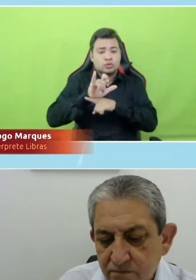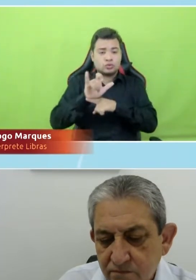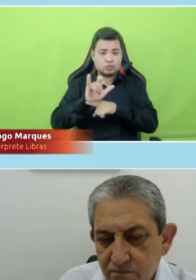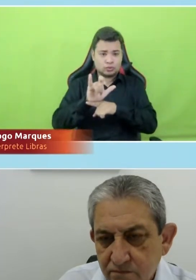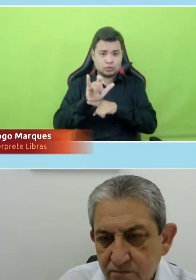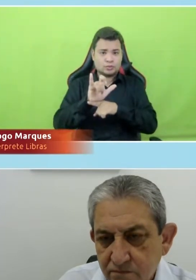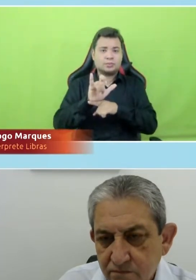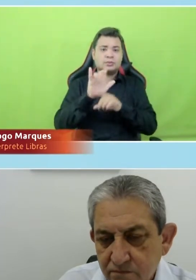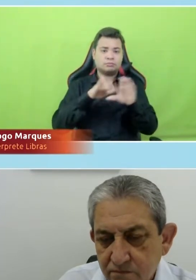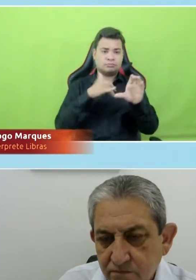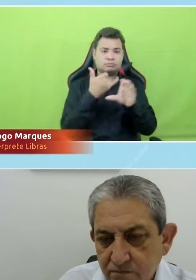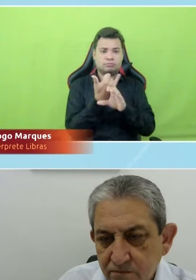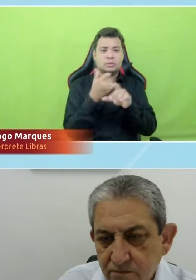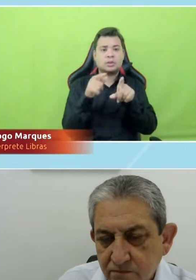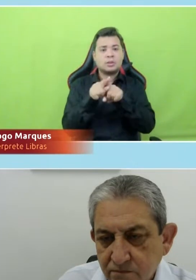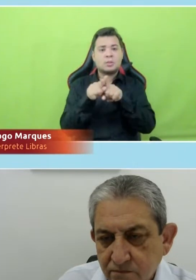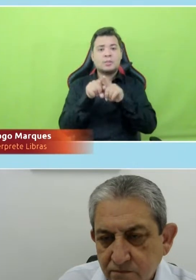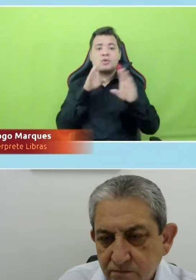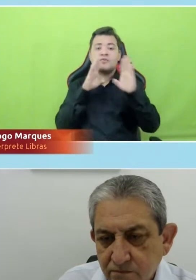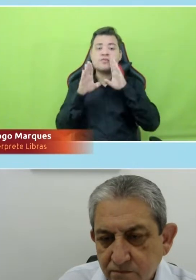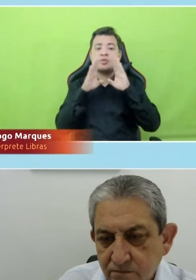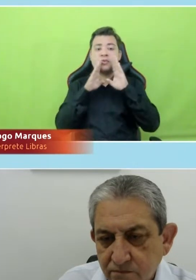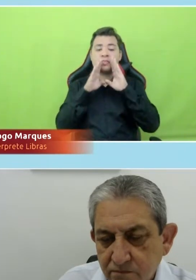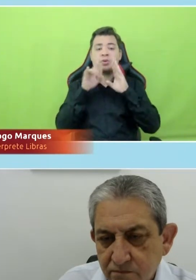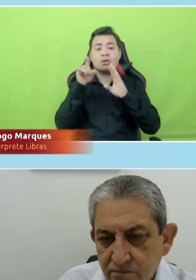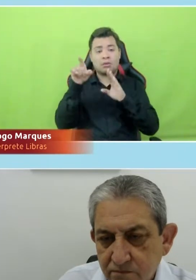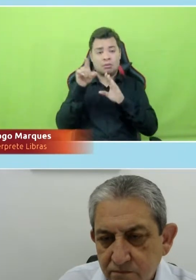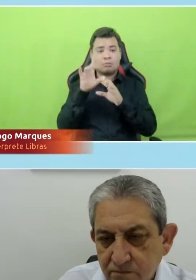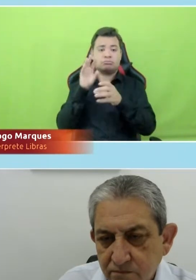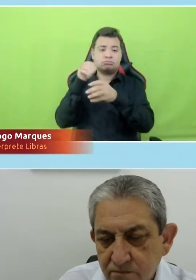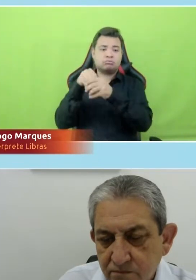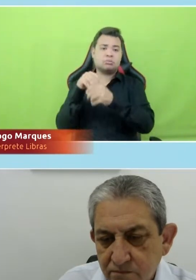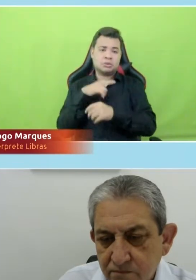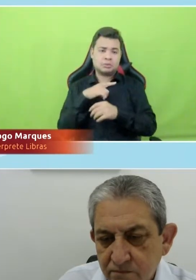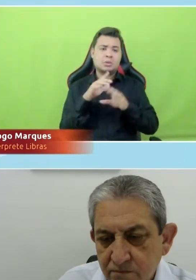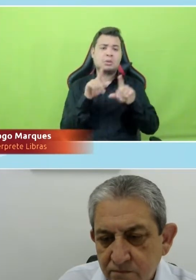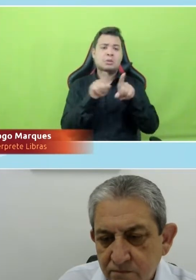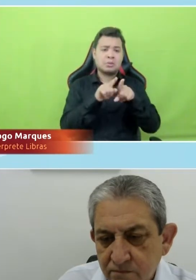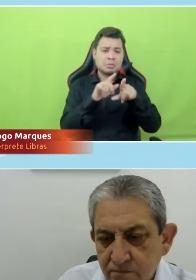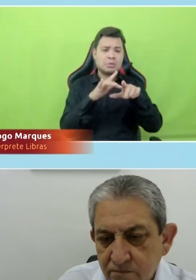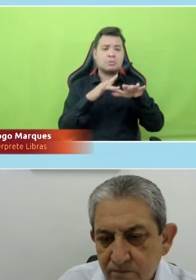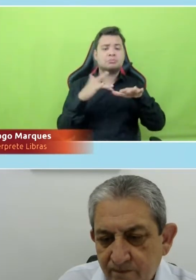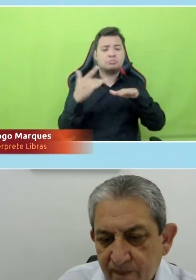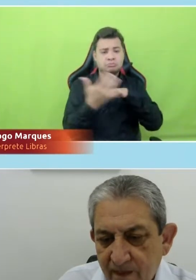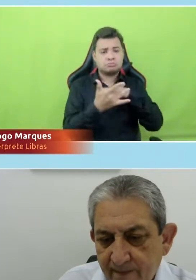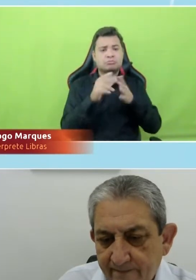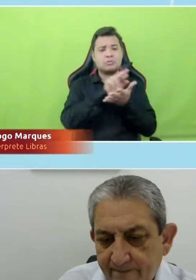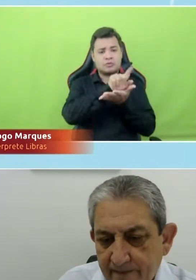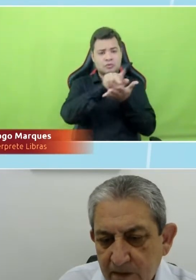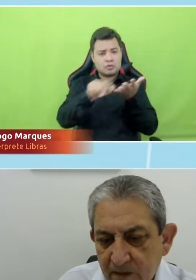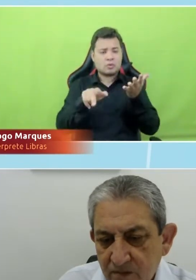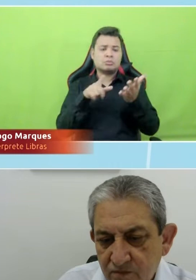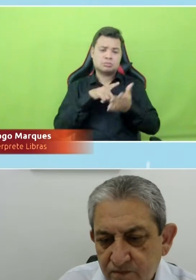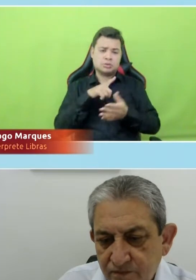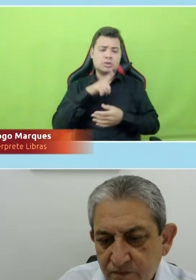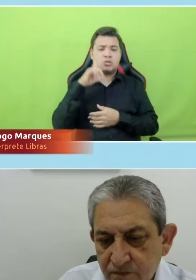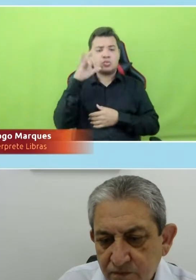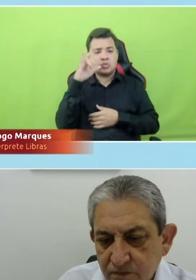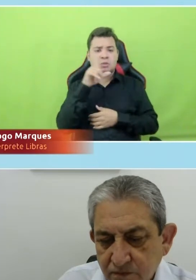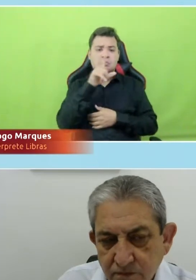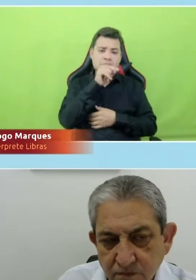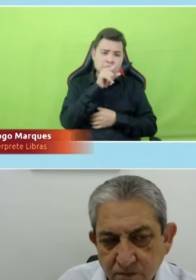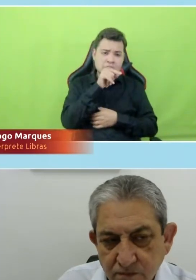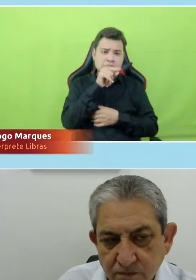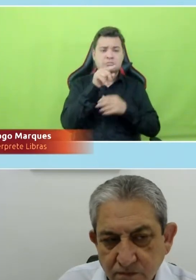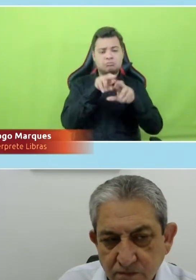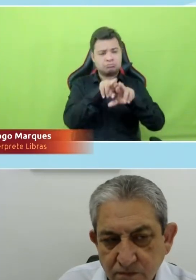nosso perfil no Facebook. Além disso, a gente tem outras redes sociais que estão aparecendo aqui embaixo, Twitter, Instagram, e por lá você confere um pouco